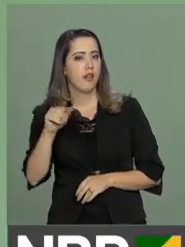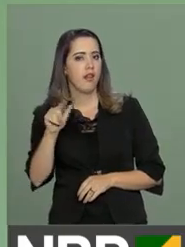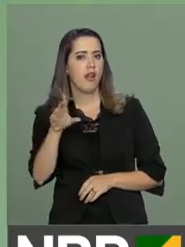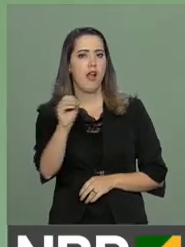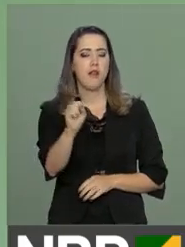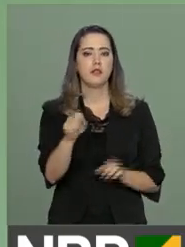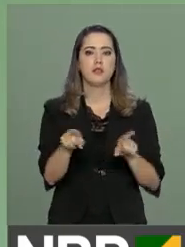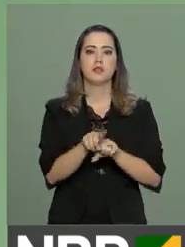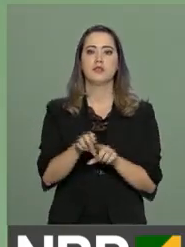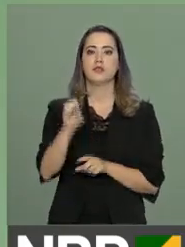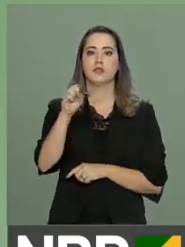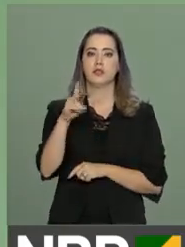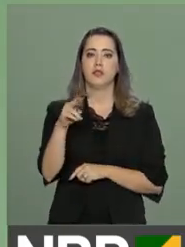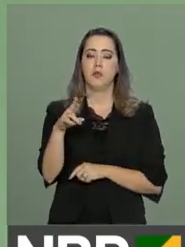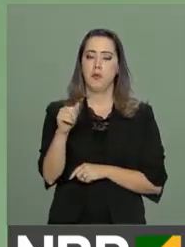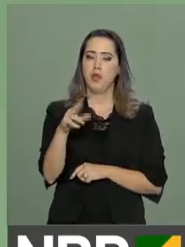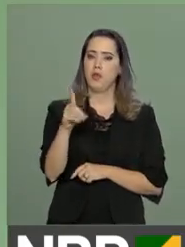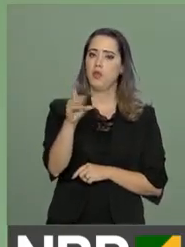e Eduardo Pinho Moreira.